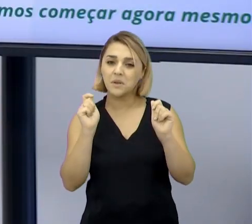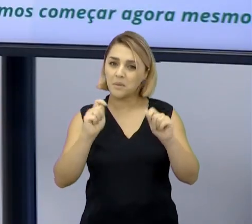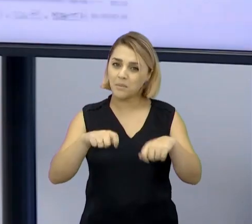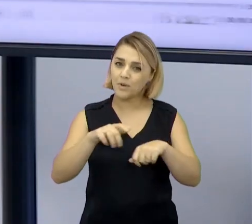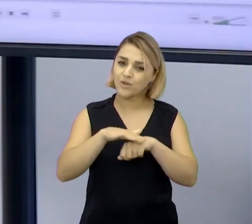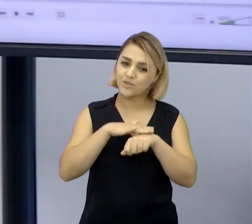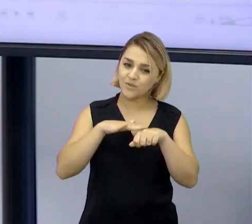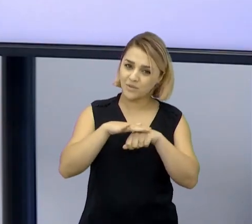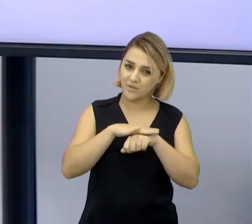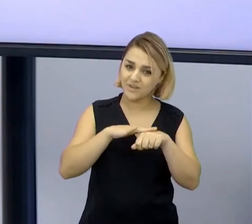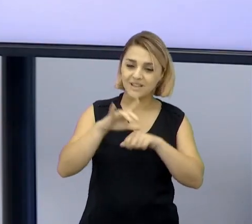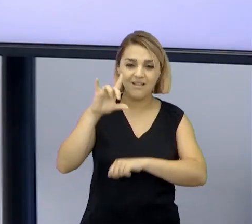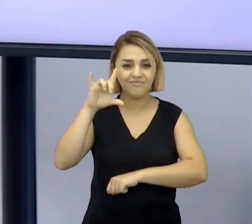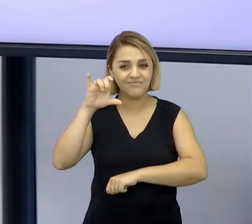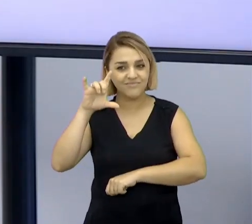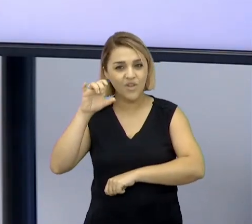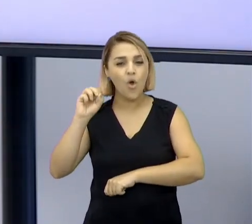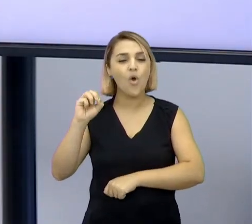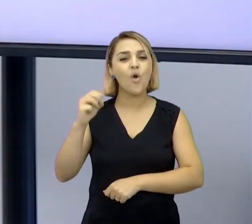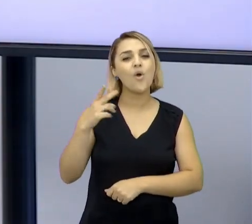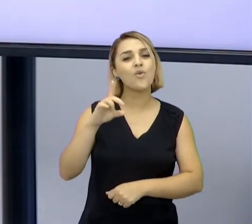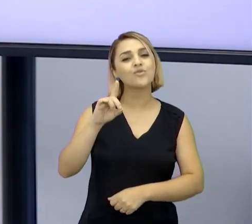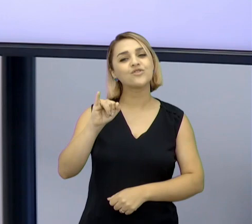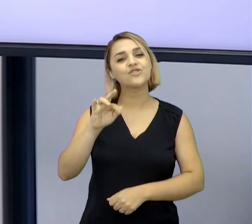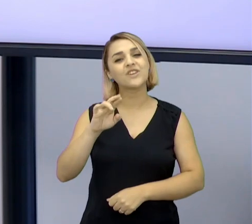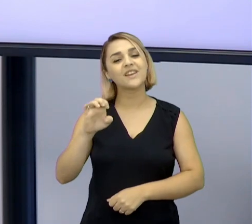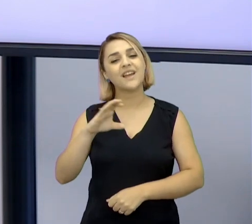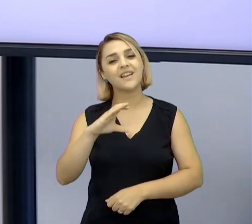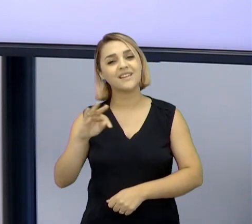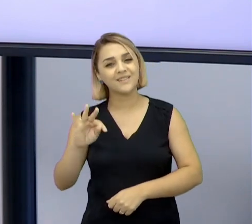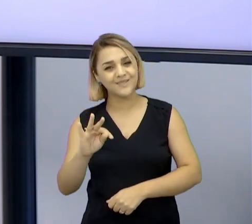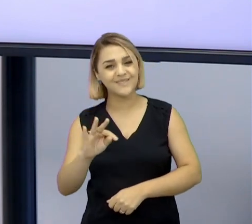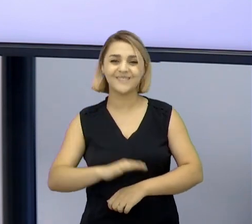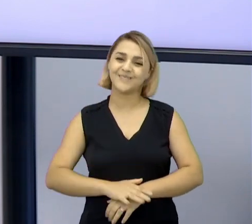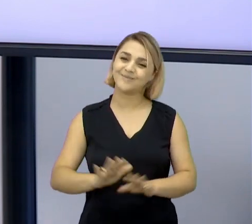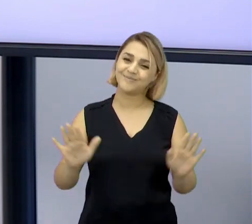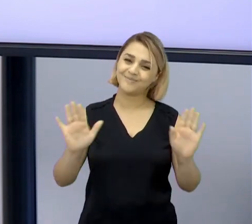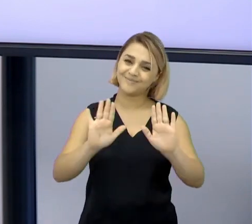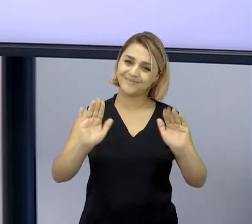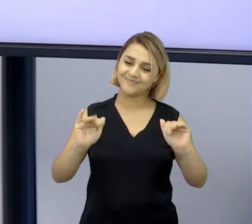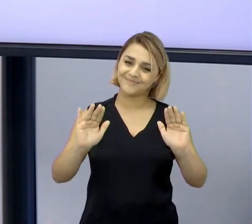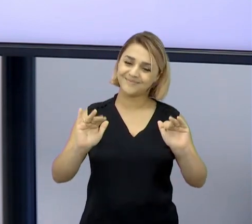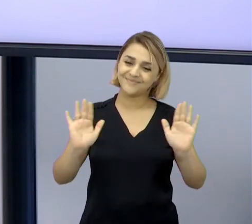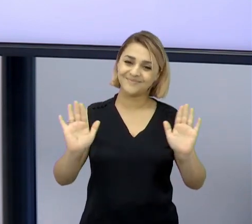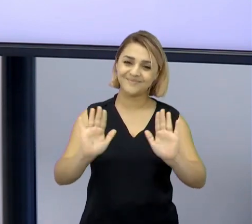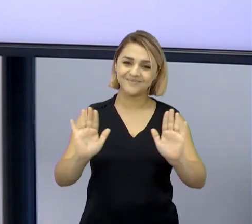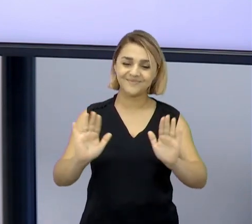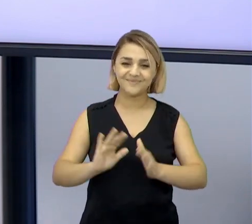Instagram, pelo direct. E é isso aí, gente. Até a próxima.